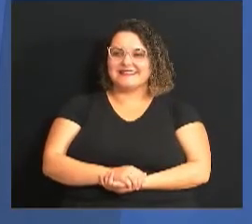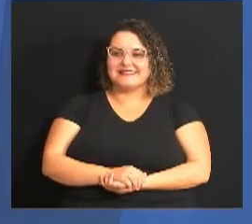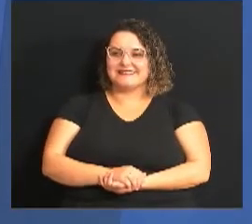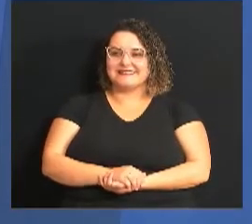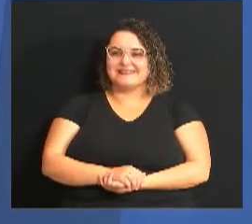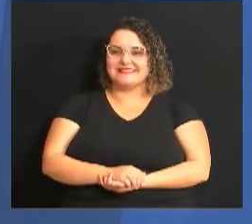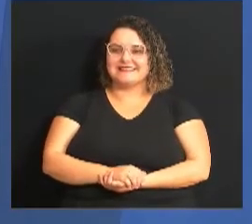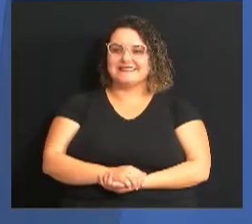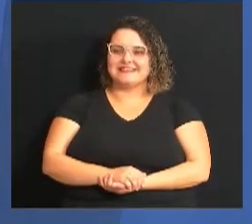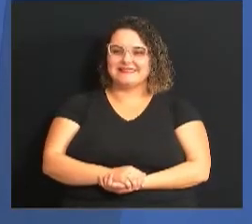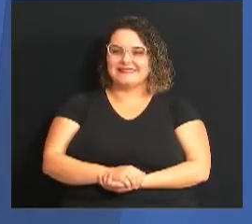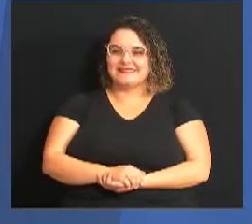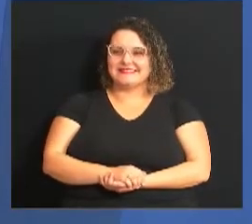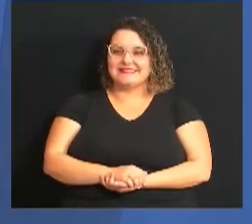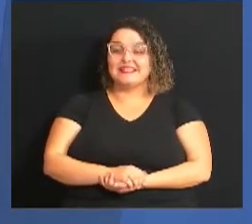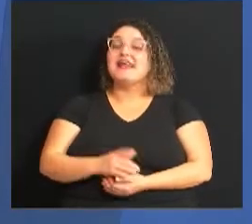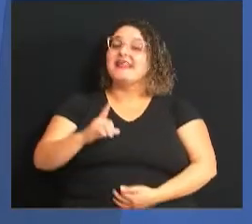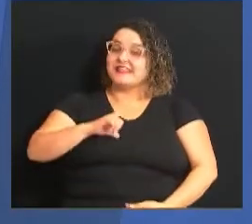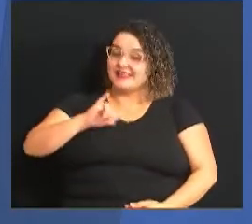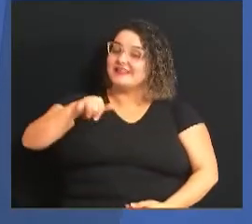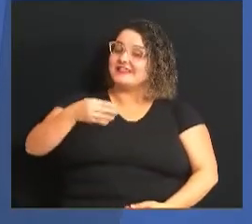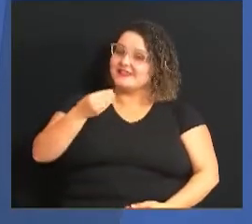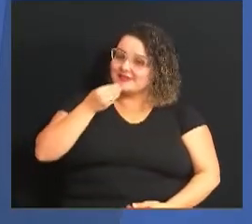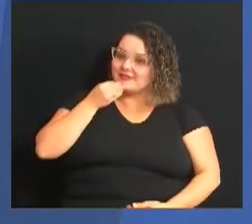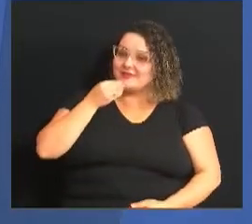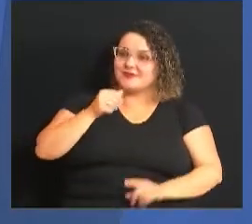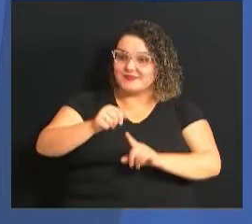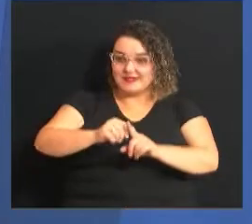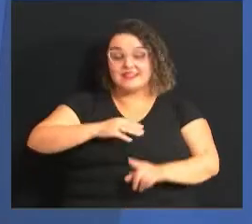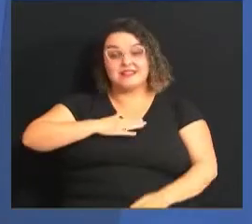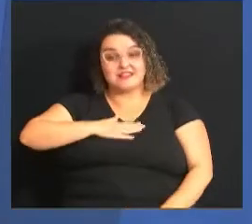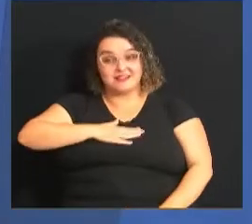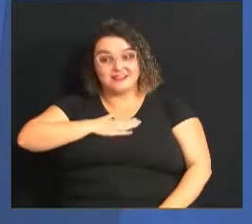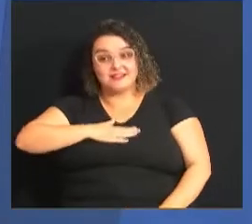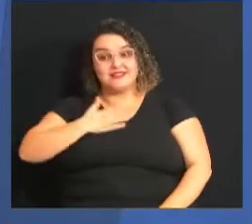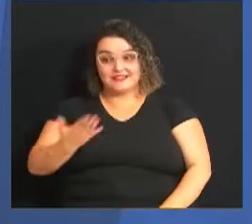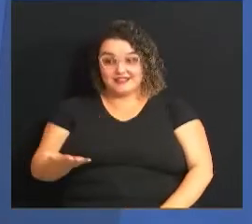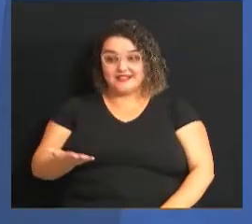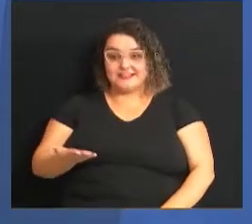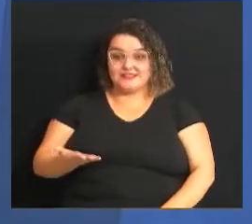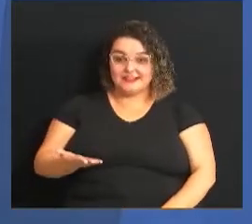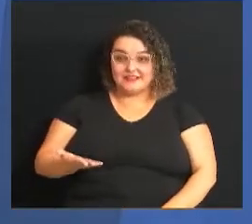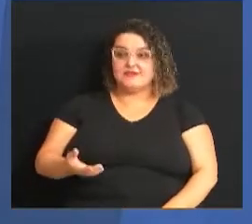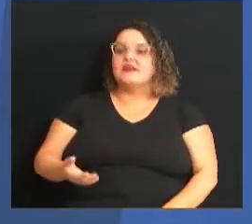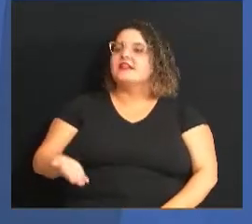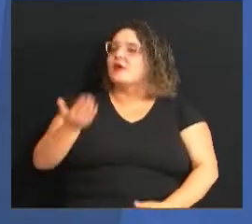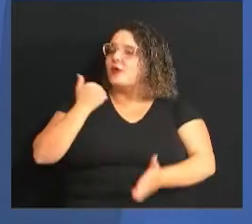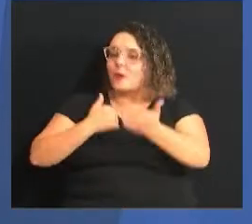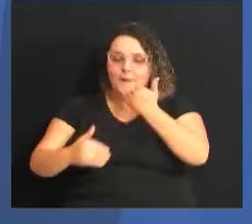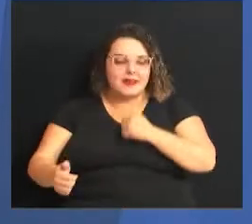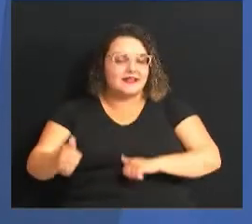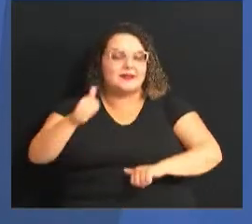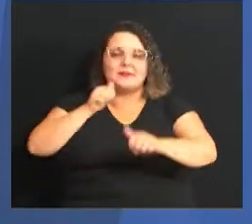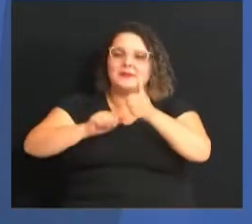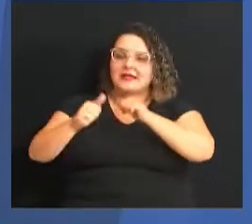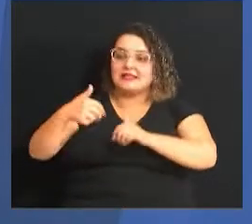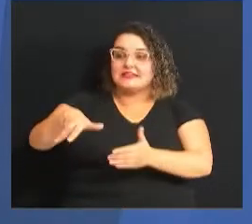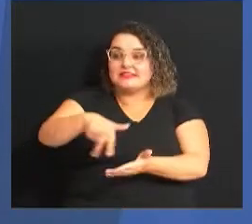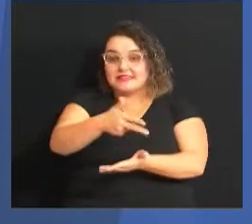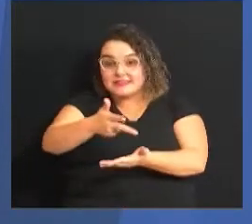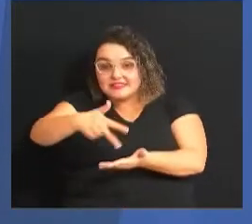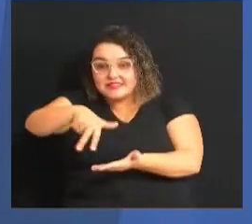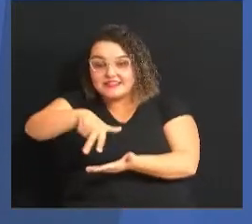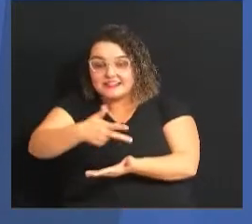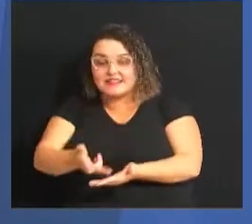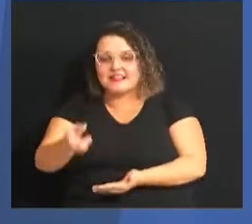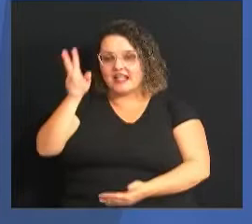Olha, então você tem ainda essa oportunidade em agosto de curtir um bom arraiá, vai ter muita comida, bebida, dança. A gente lembra